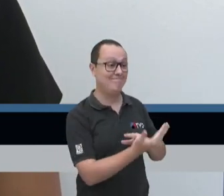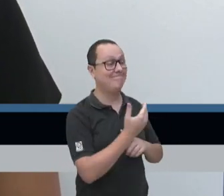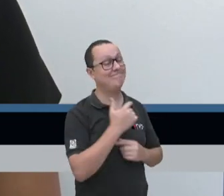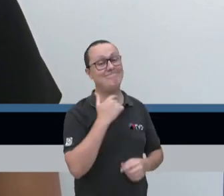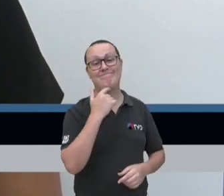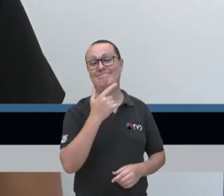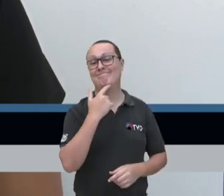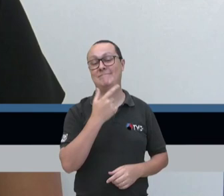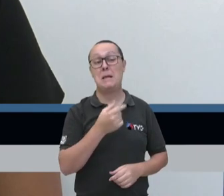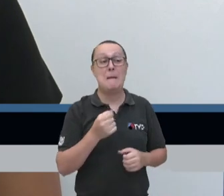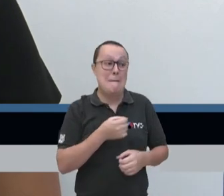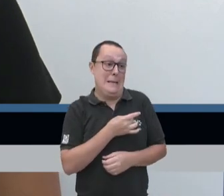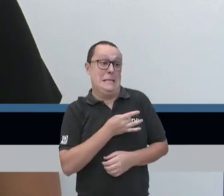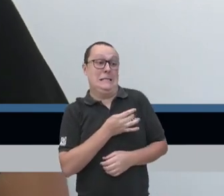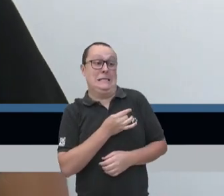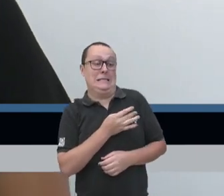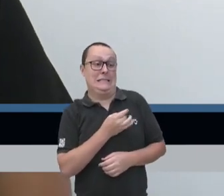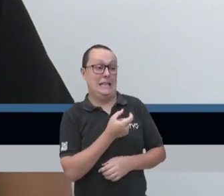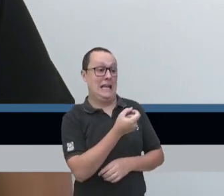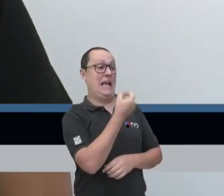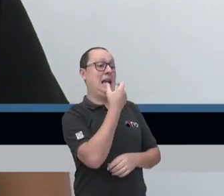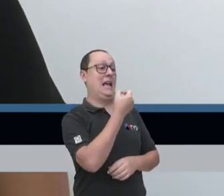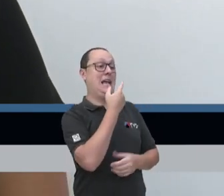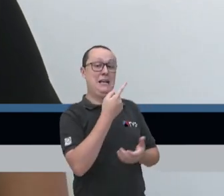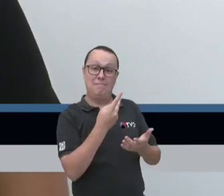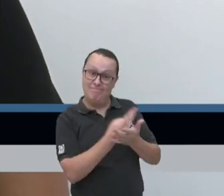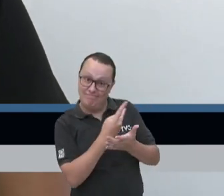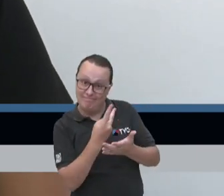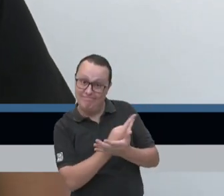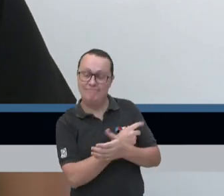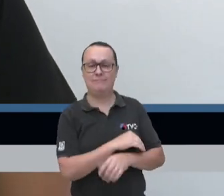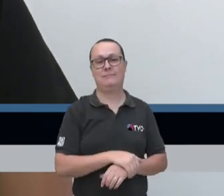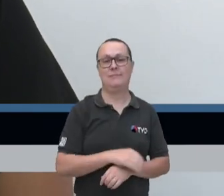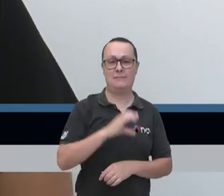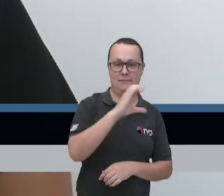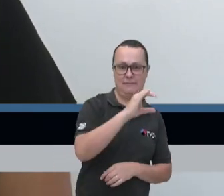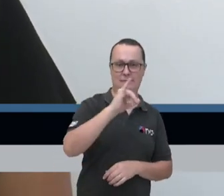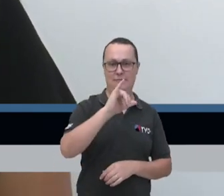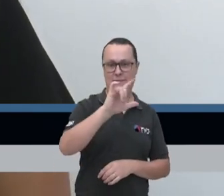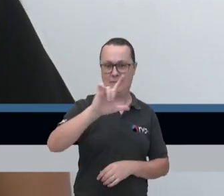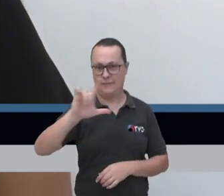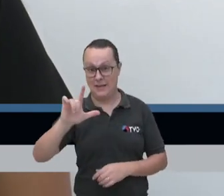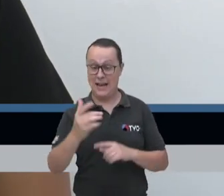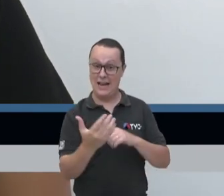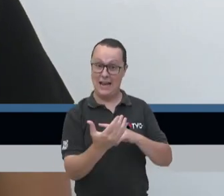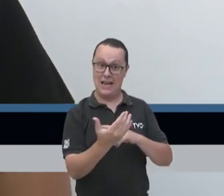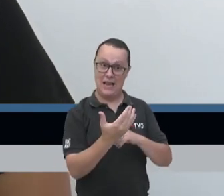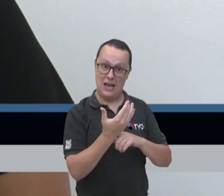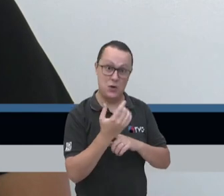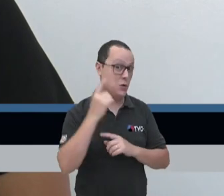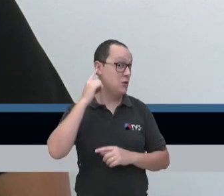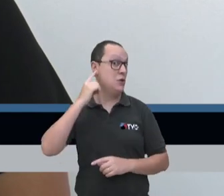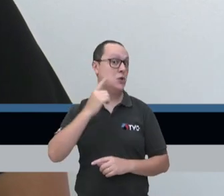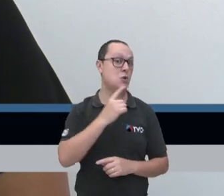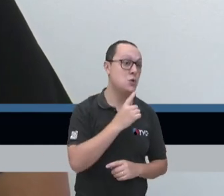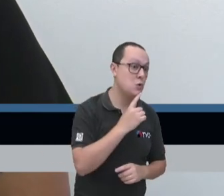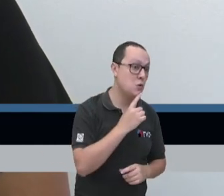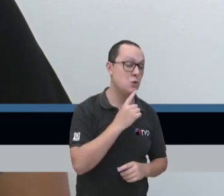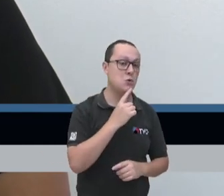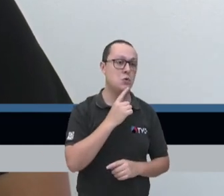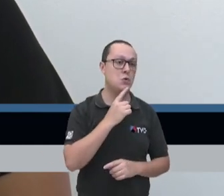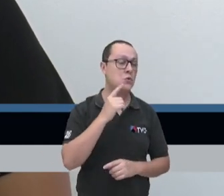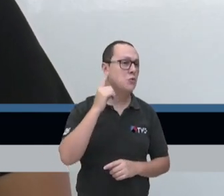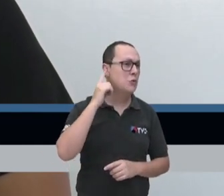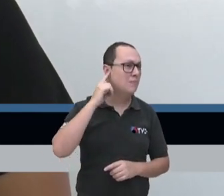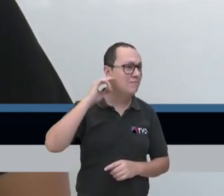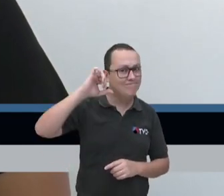medo de uma medicação errada. A central, ela está aqui para garantir a acessibilidade de todas as pessoas surdas e